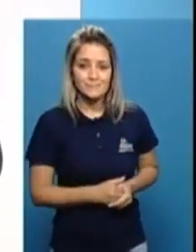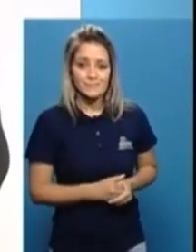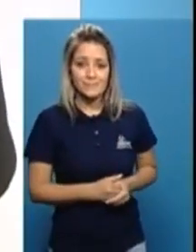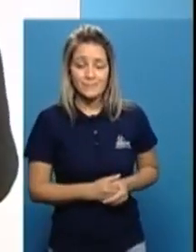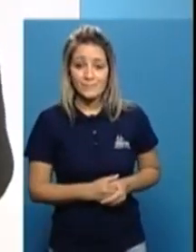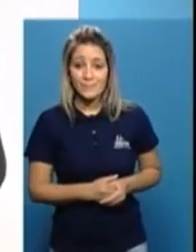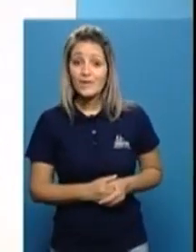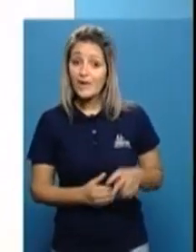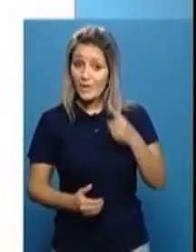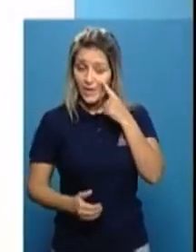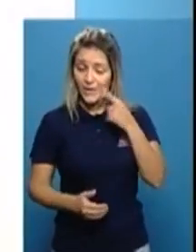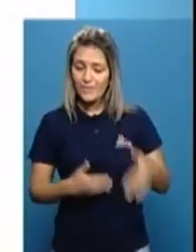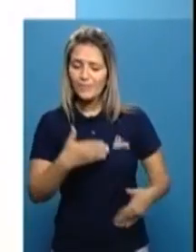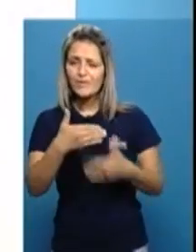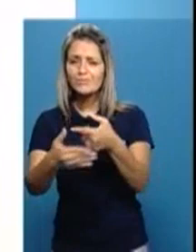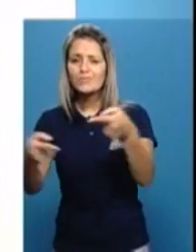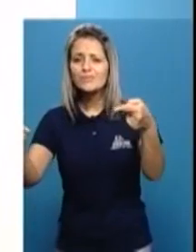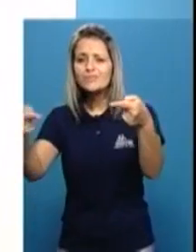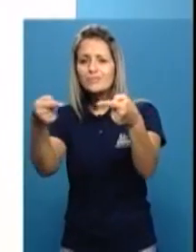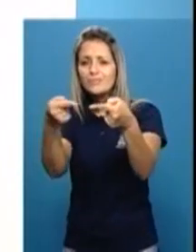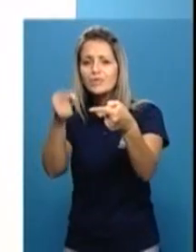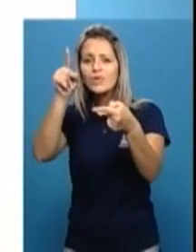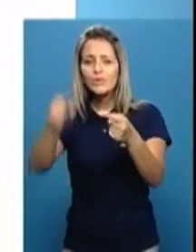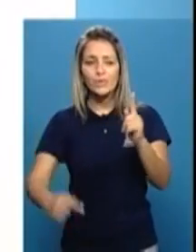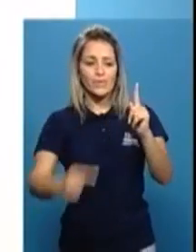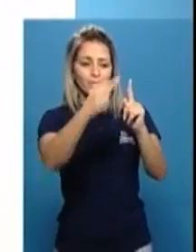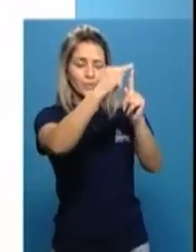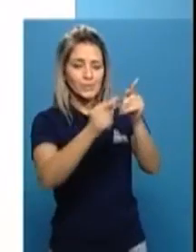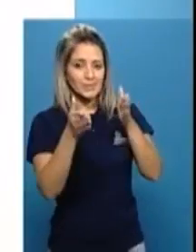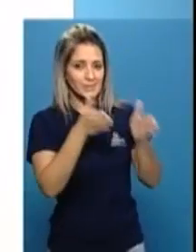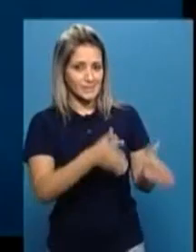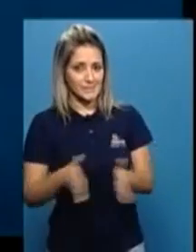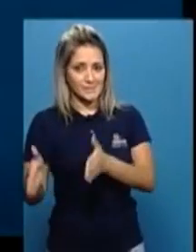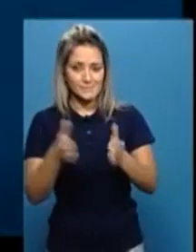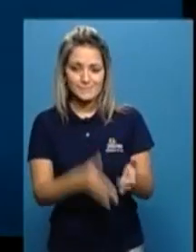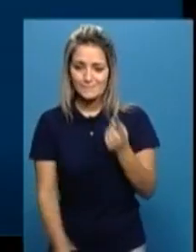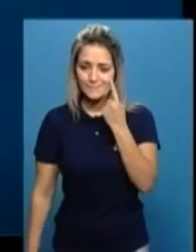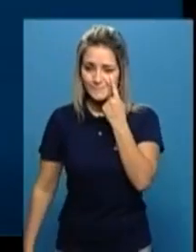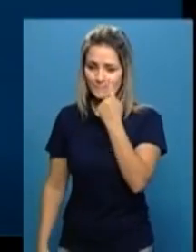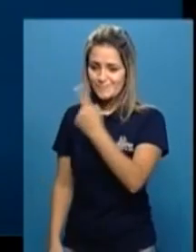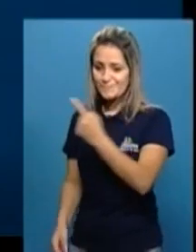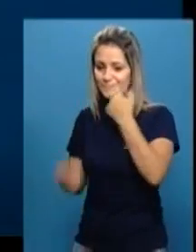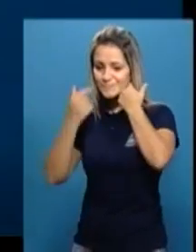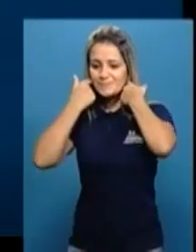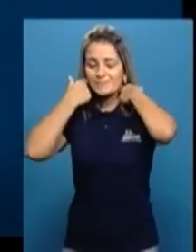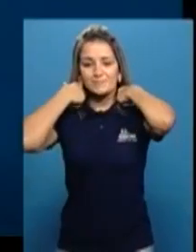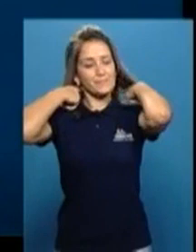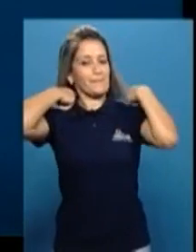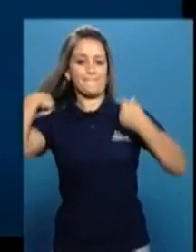próximo slide, nós veremos a relação entre esses tipos de produção. Me acompanhe na tela.